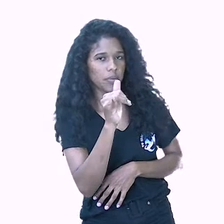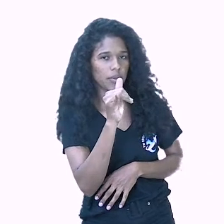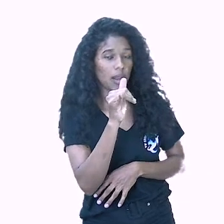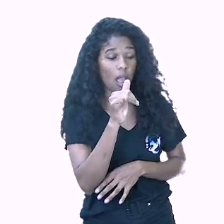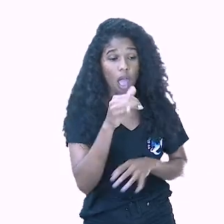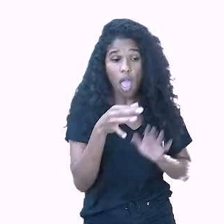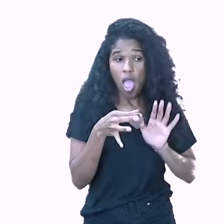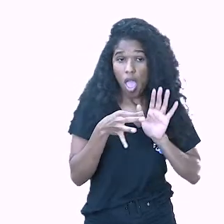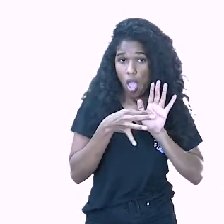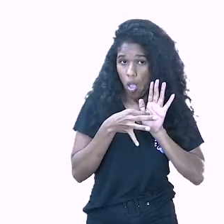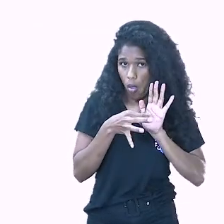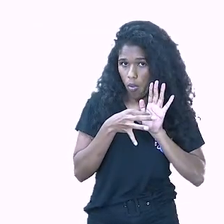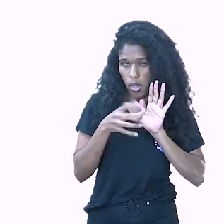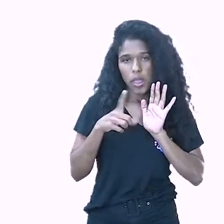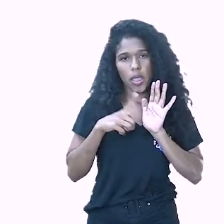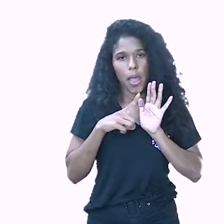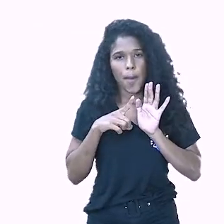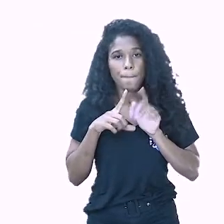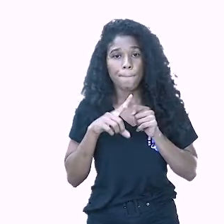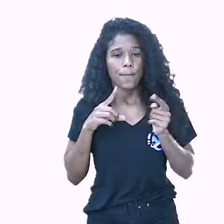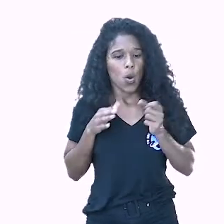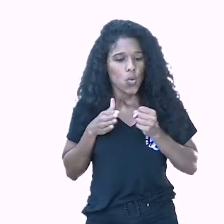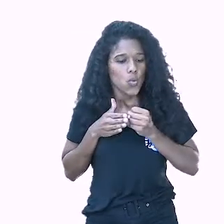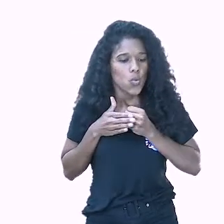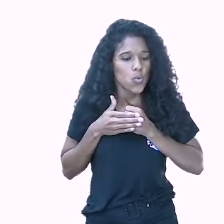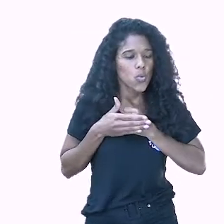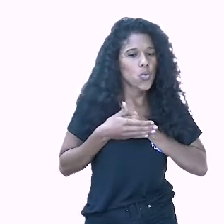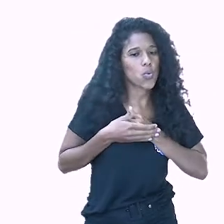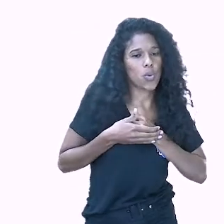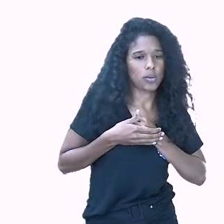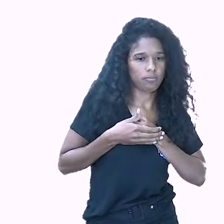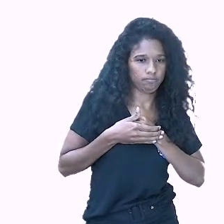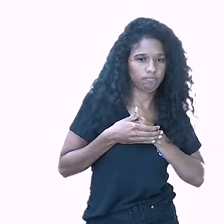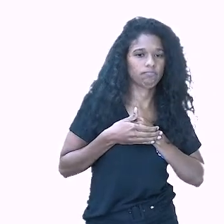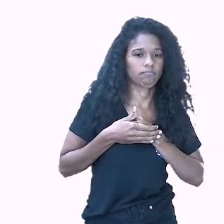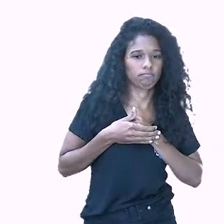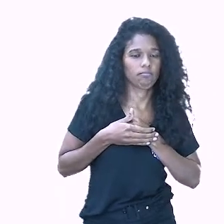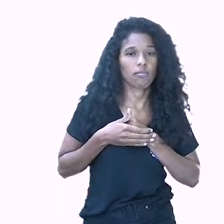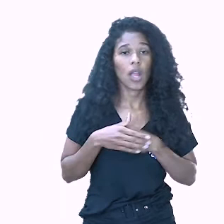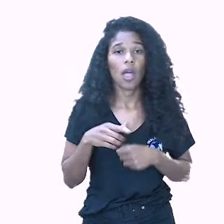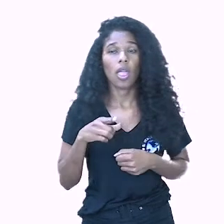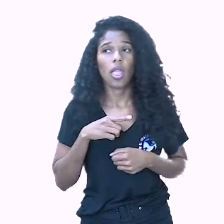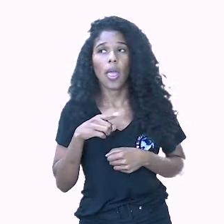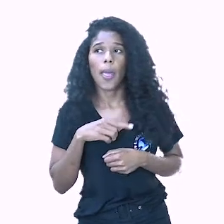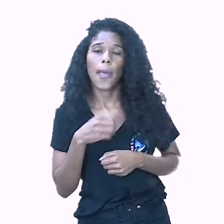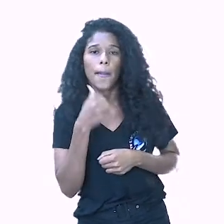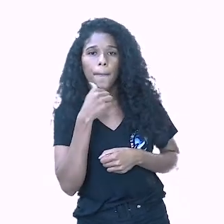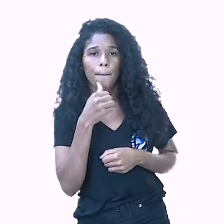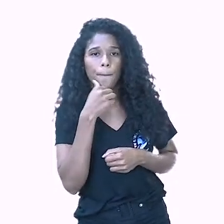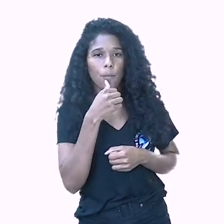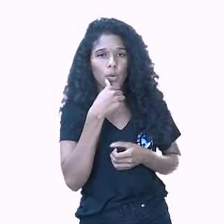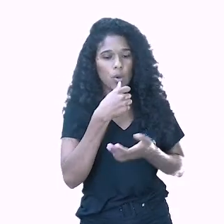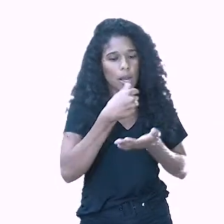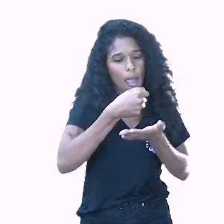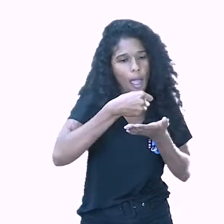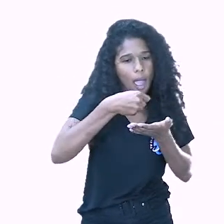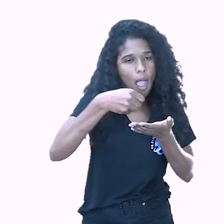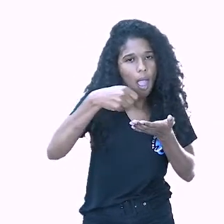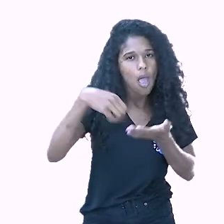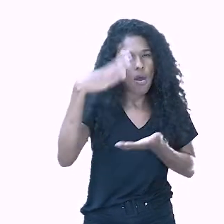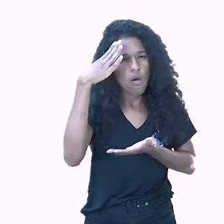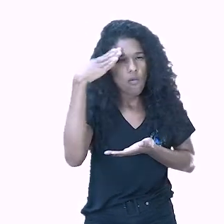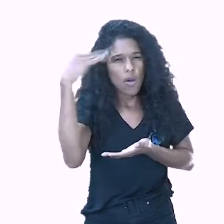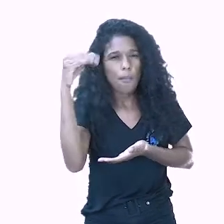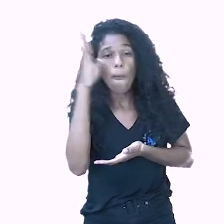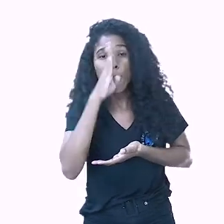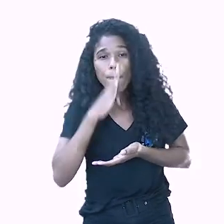A Clarice Lispector, que é uma maravilhosa escritora brasileira, ela